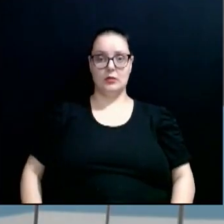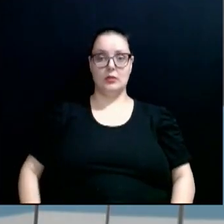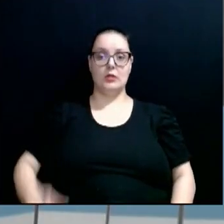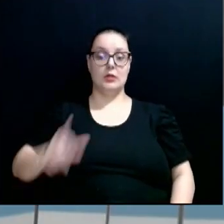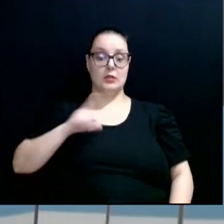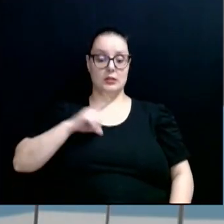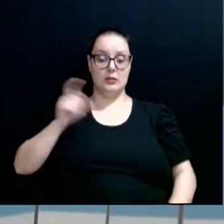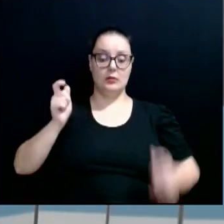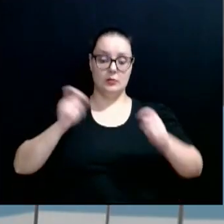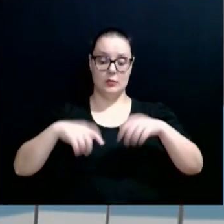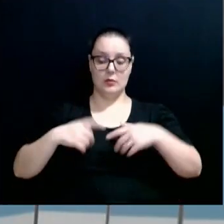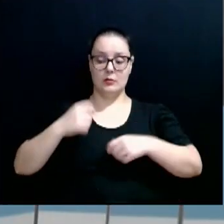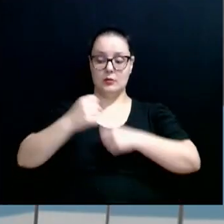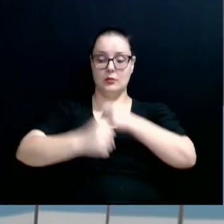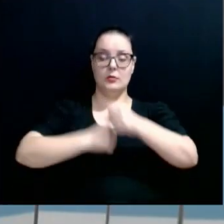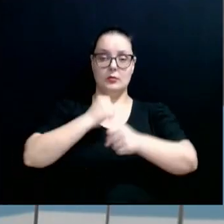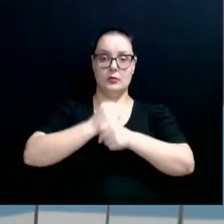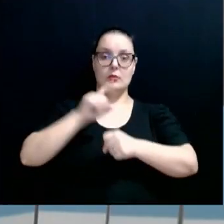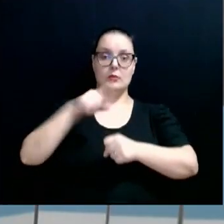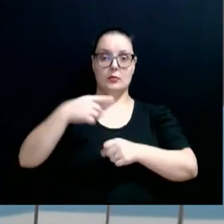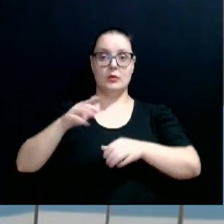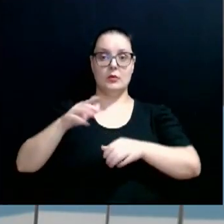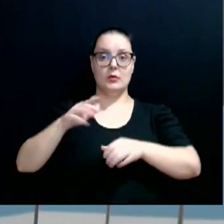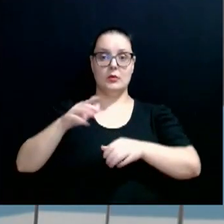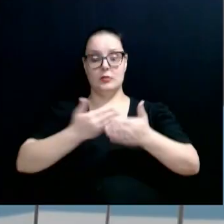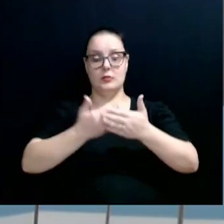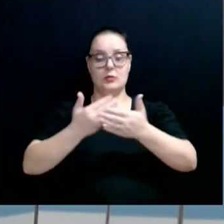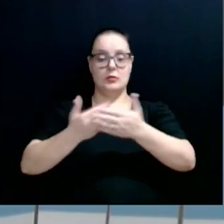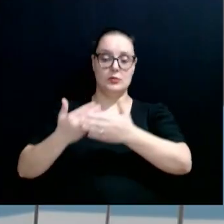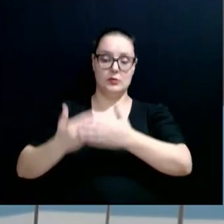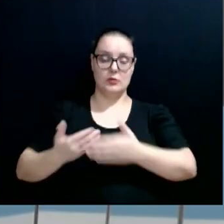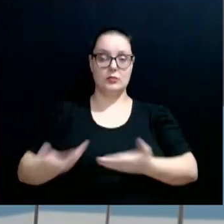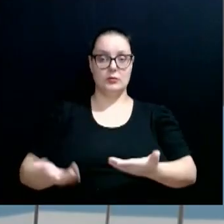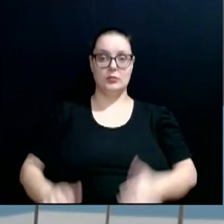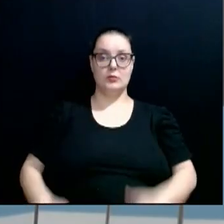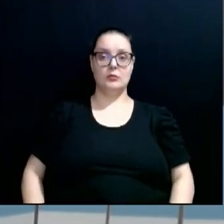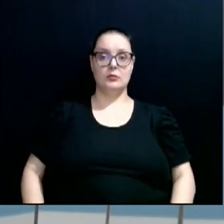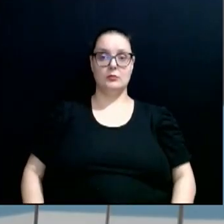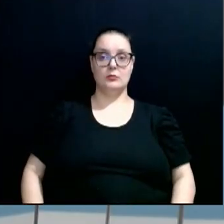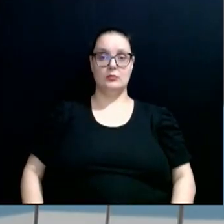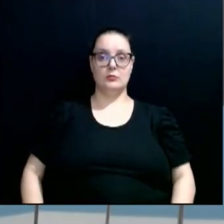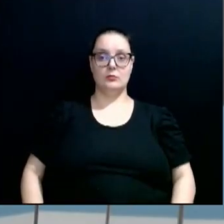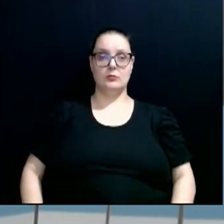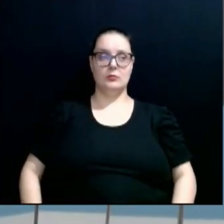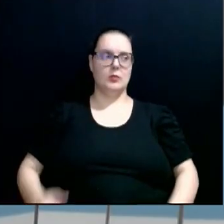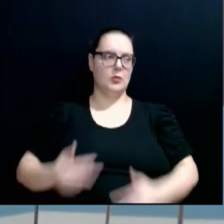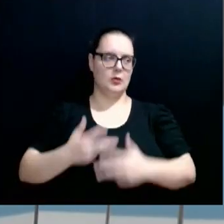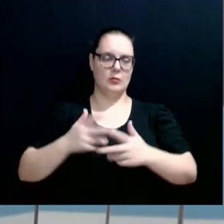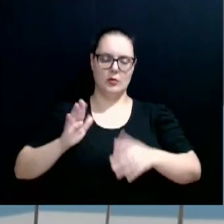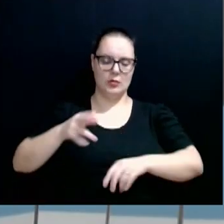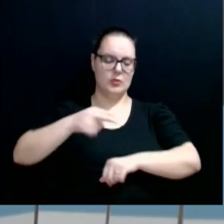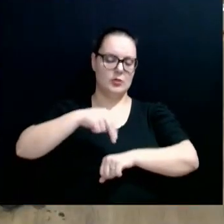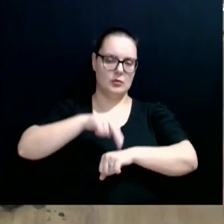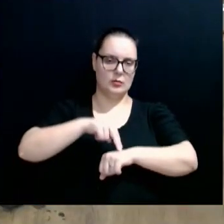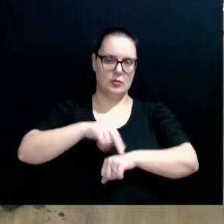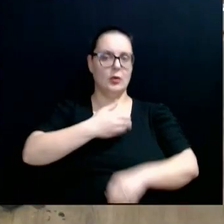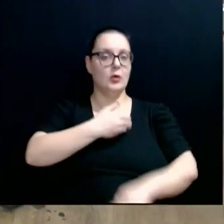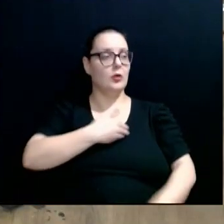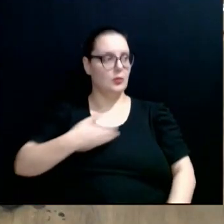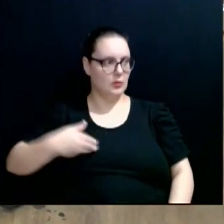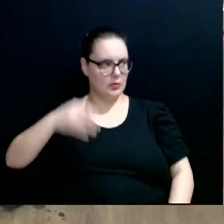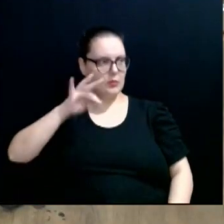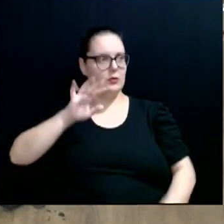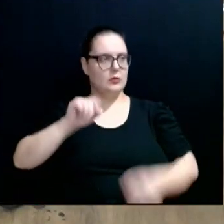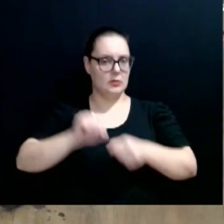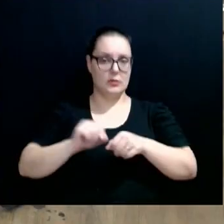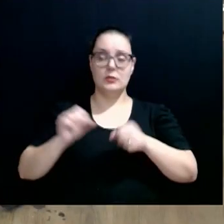que vem de talvez fazer um estudo, mas assim, isso é uma coisa agora que virou nacional, né? O governo federal está fazendo um estudo. Está fazendo